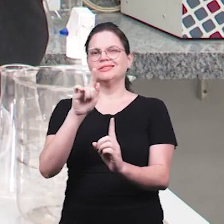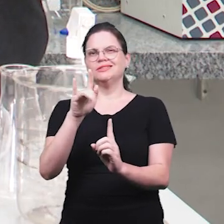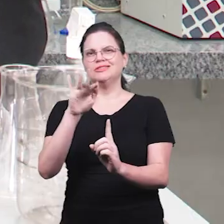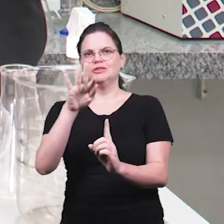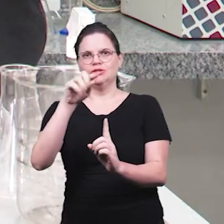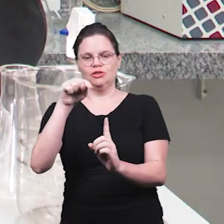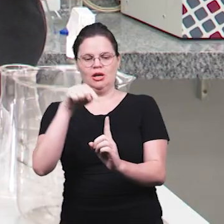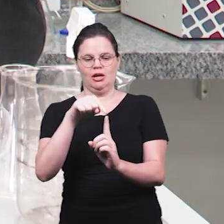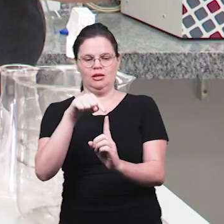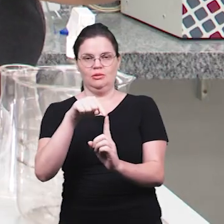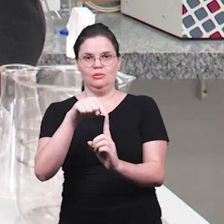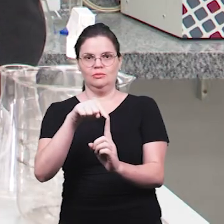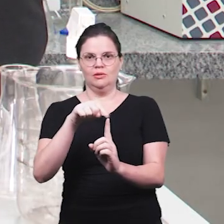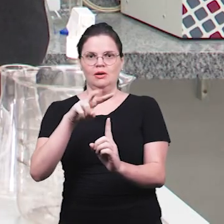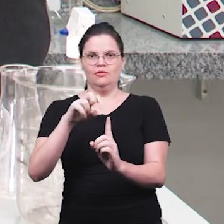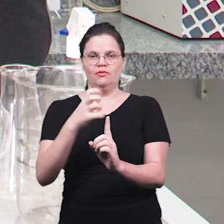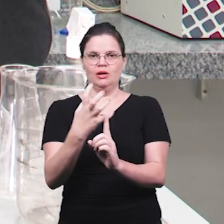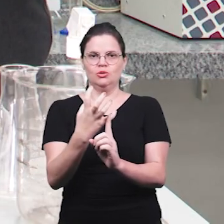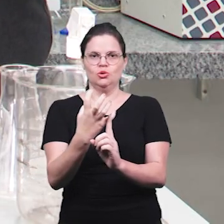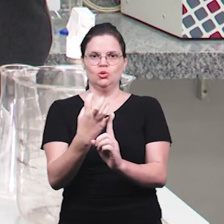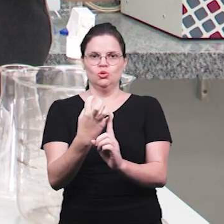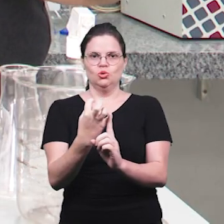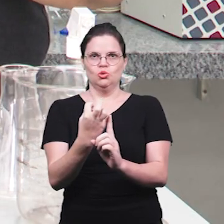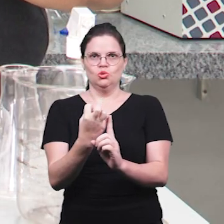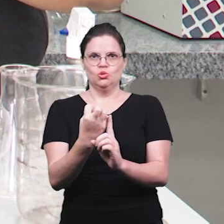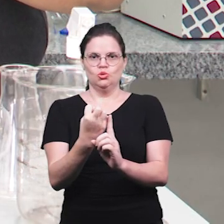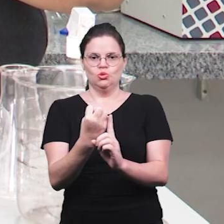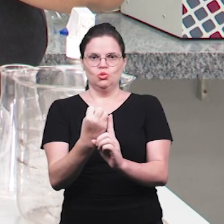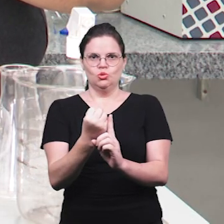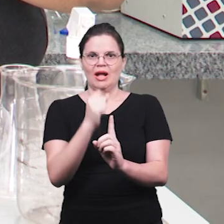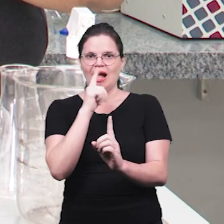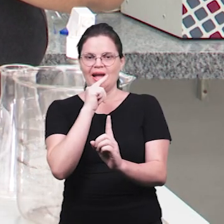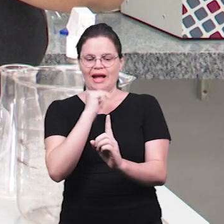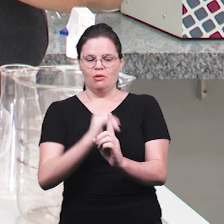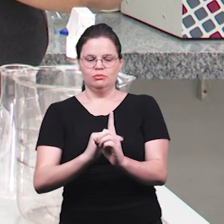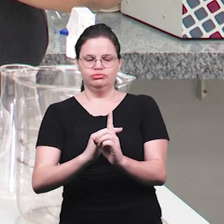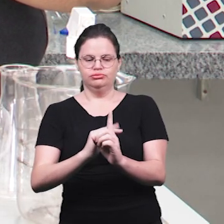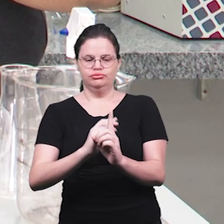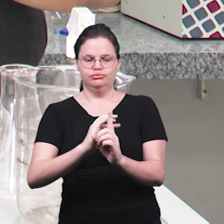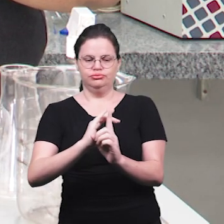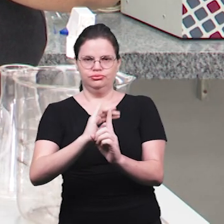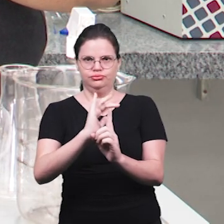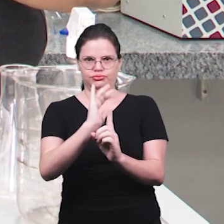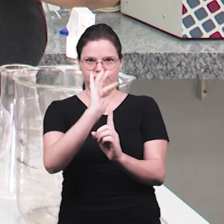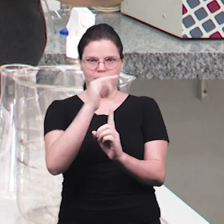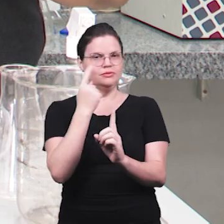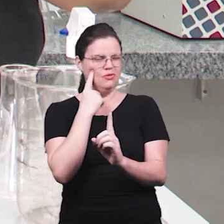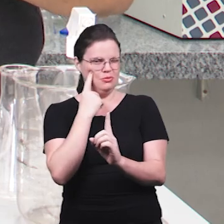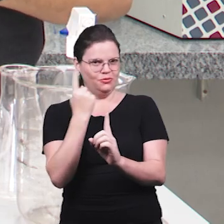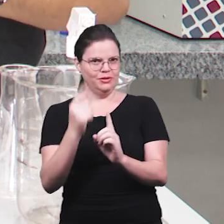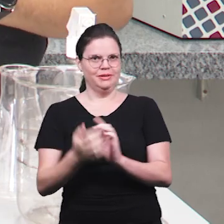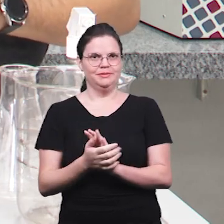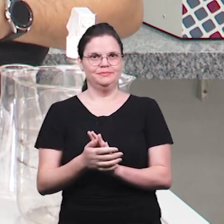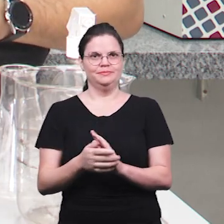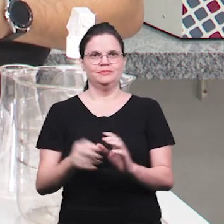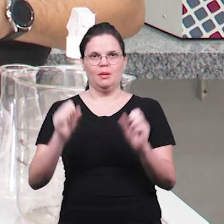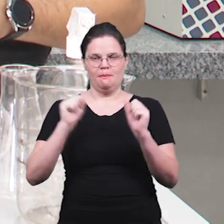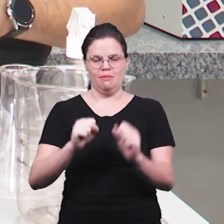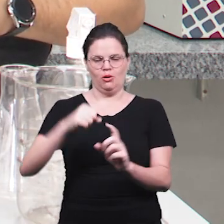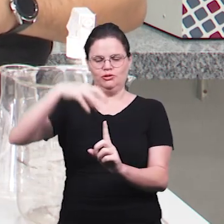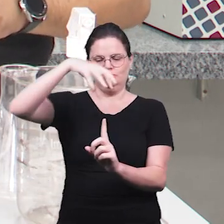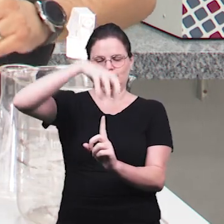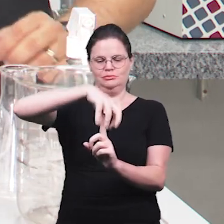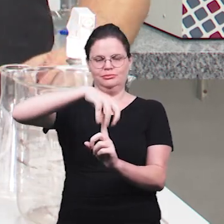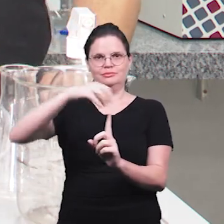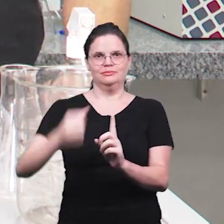vai criando aqui um vácuo. Então a água vai subir aqui pelo becker. Será que isso vai acontecer mesmo? Vamos lá? Vai lá, coloca